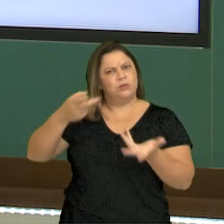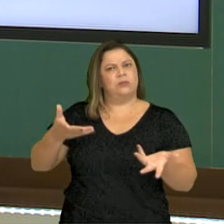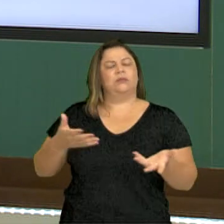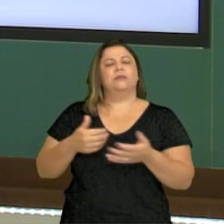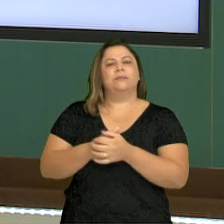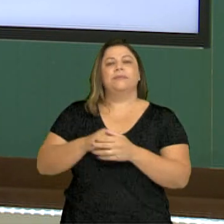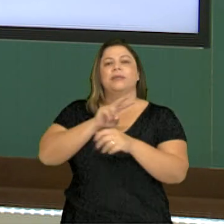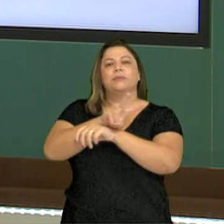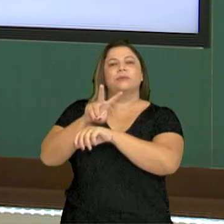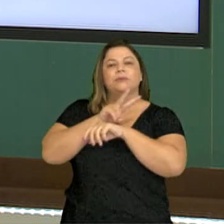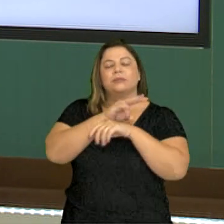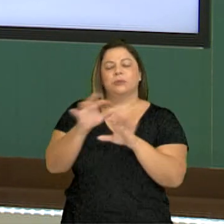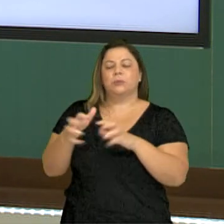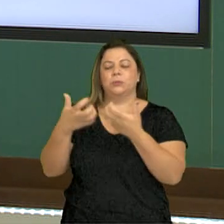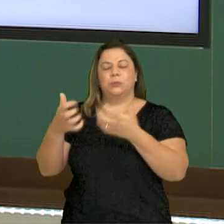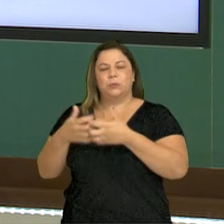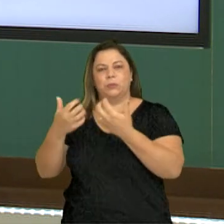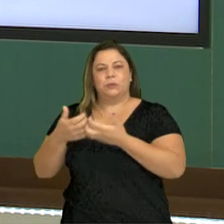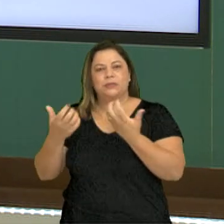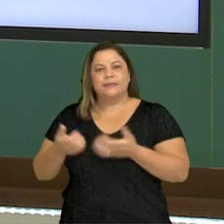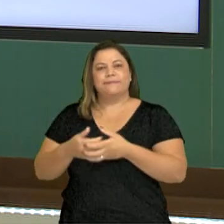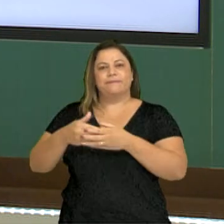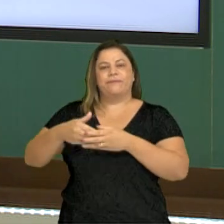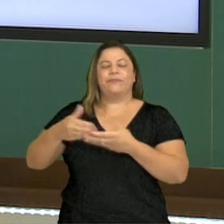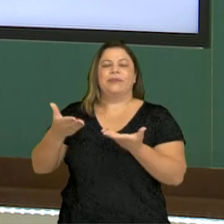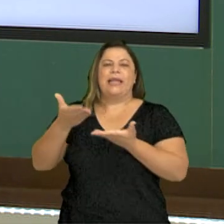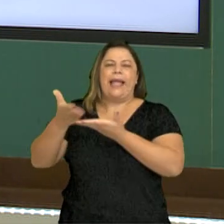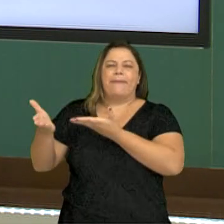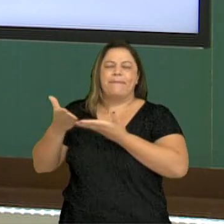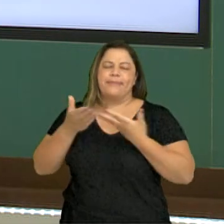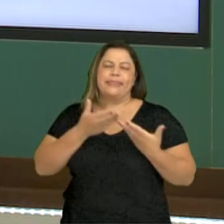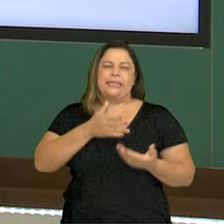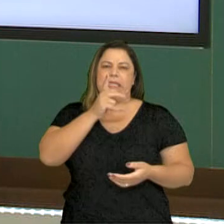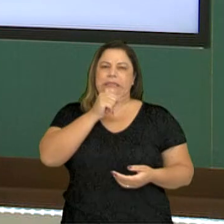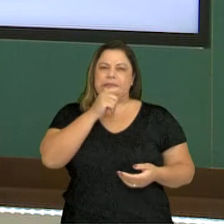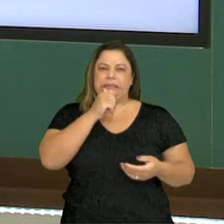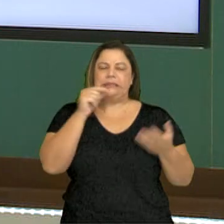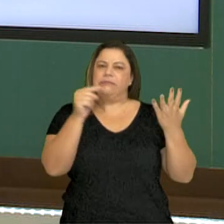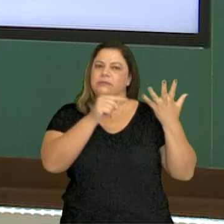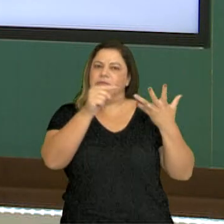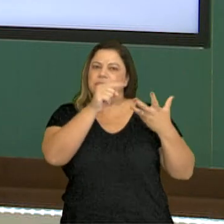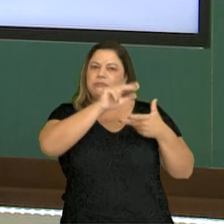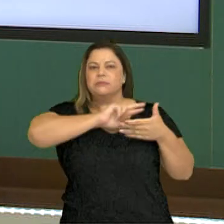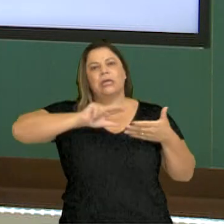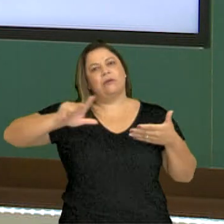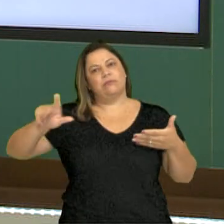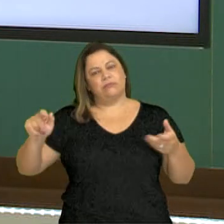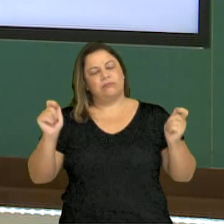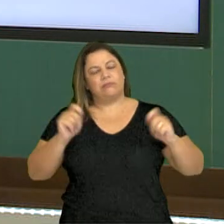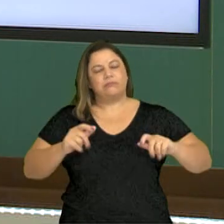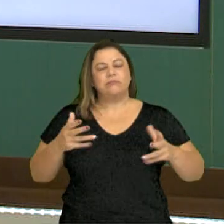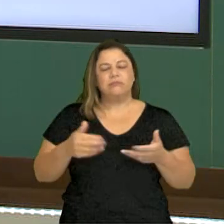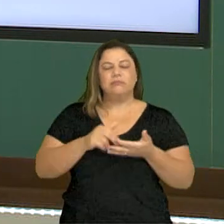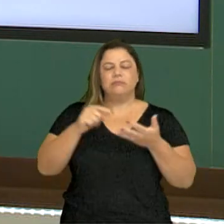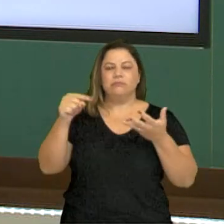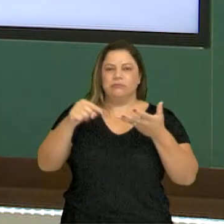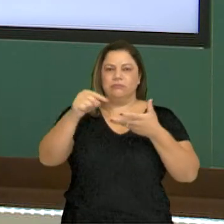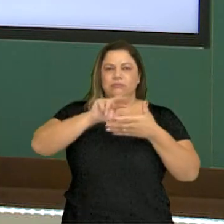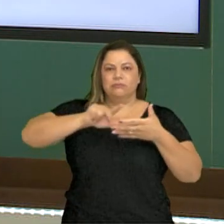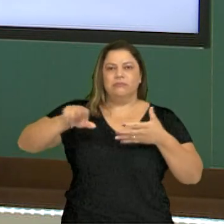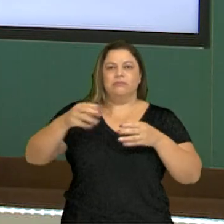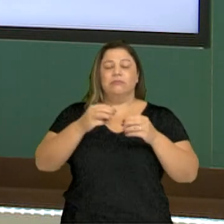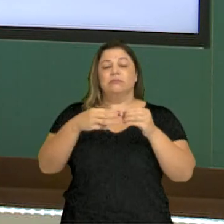essa planta contra a perda de água, por exemplo. Tem várias funções, permitem várias questões para essa